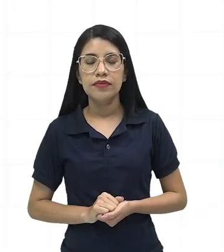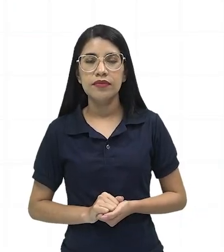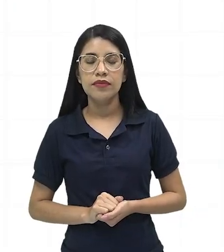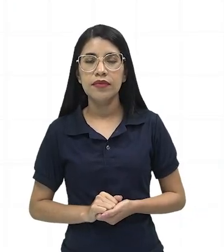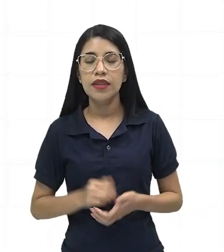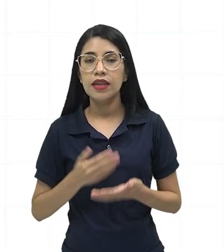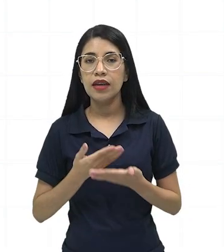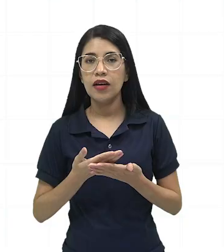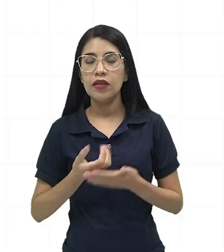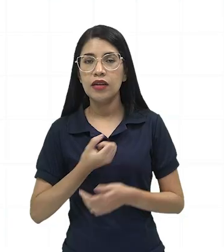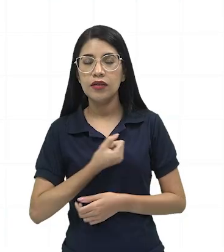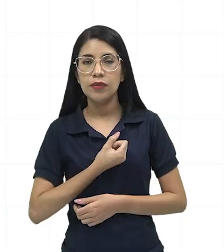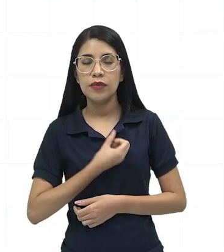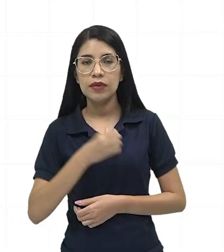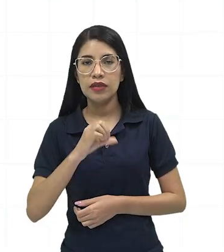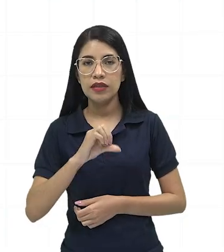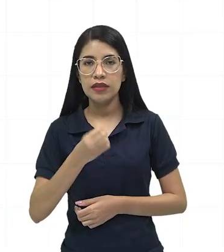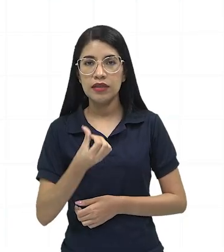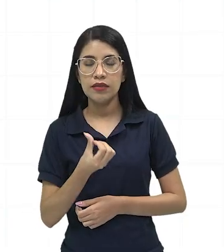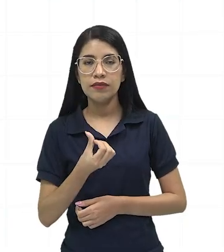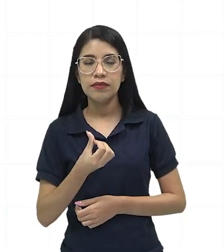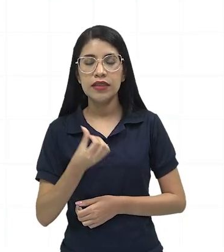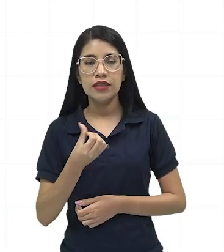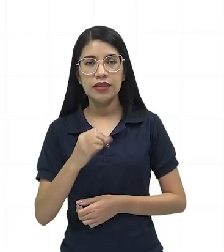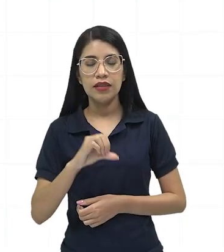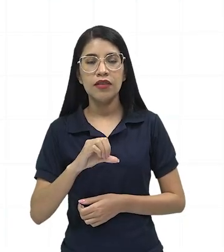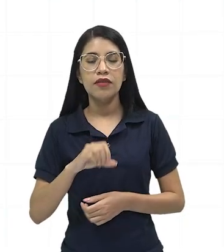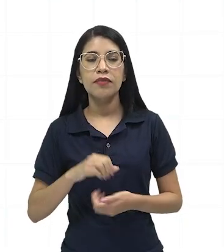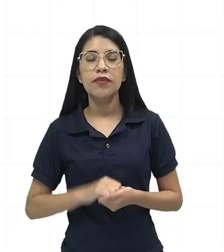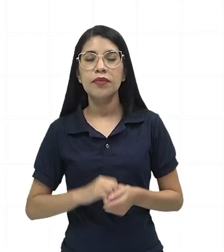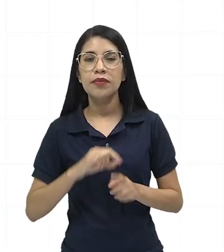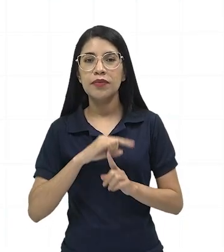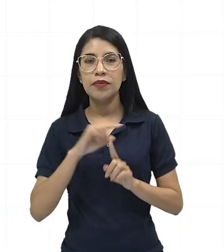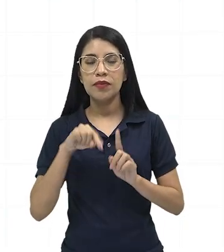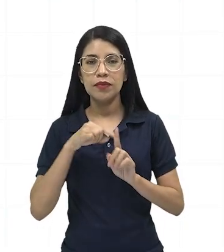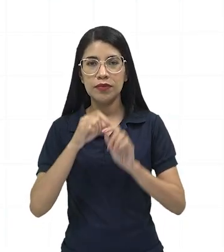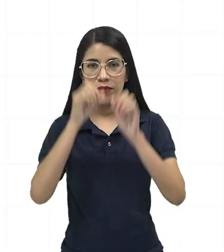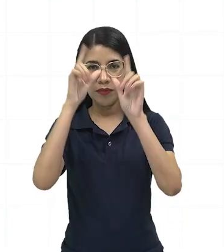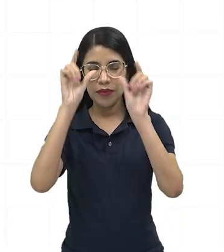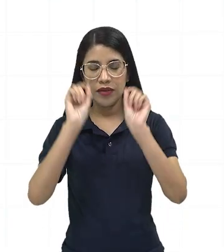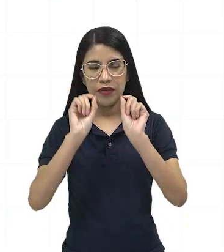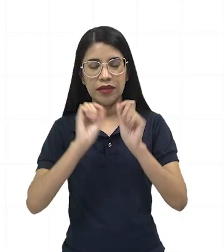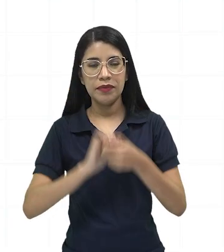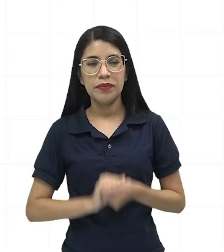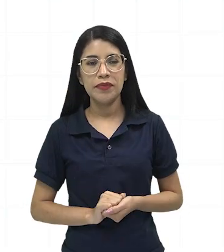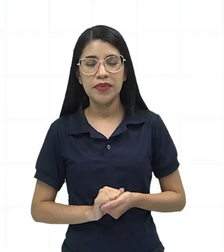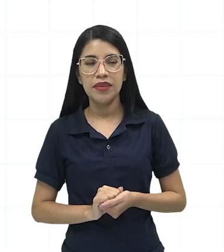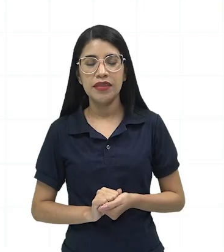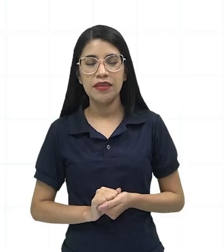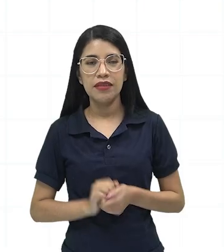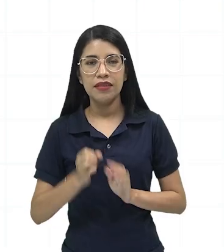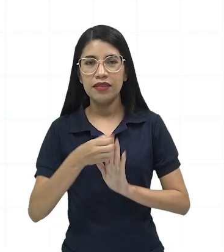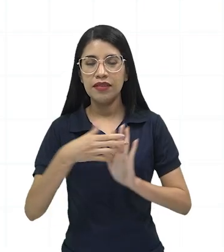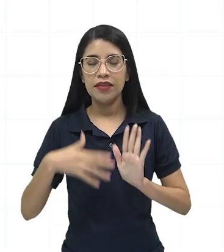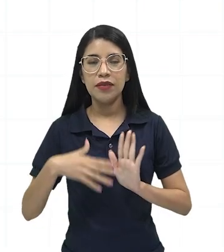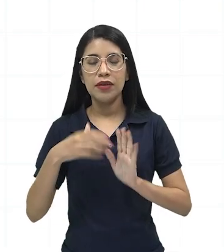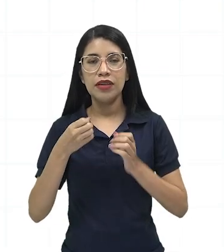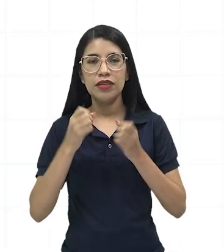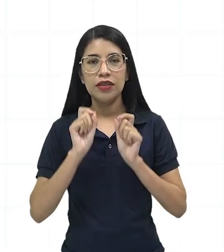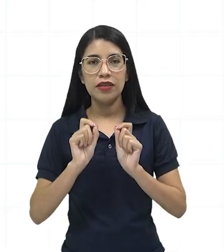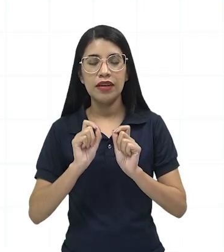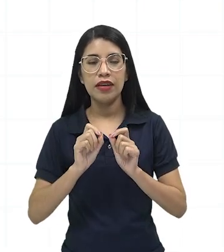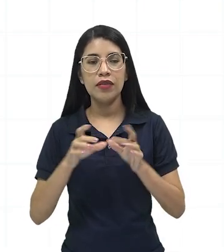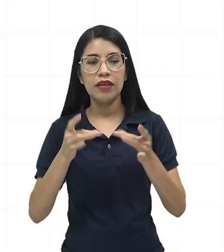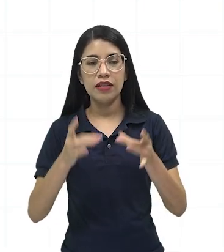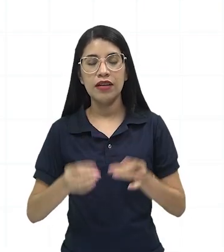Temos aí a aula de número 69, objeto de conhecimento, figuras de linguagem e detalhamento, figuras